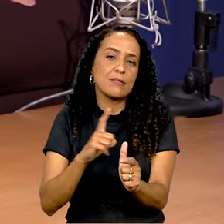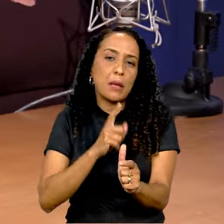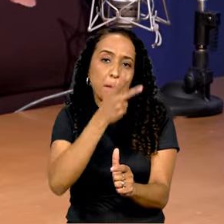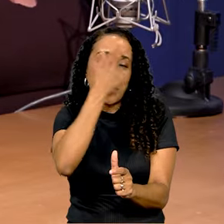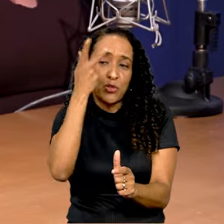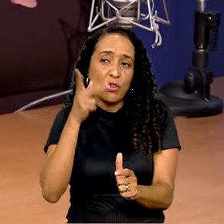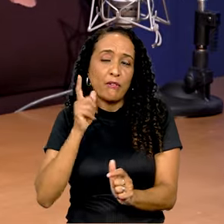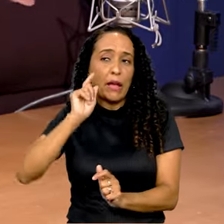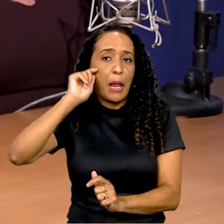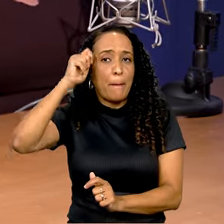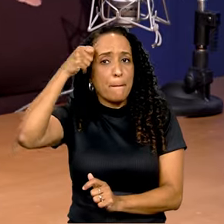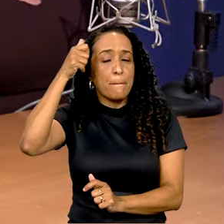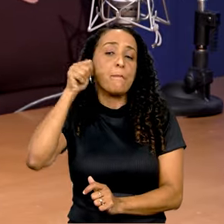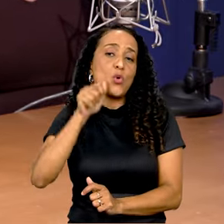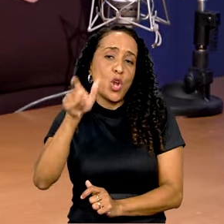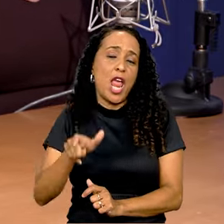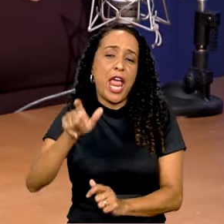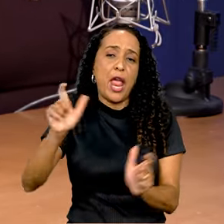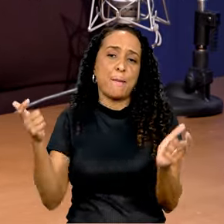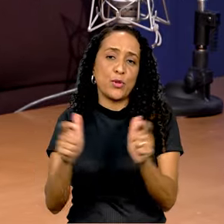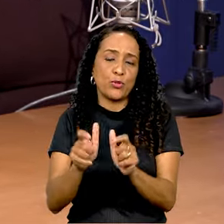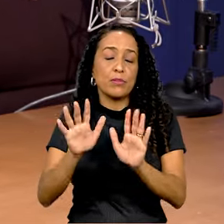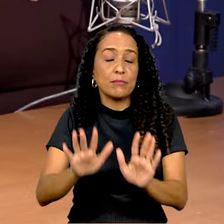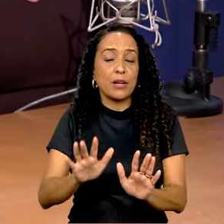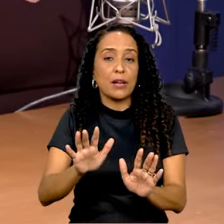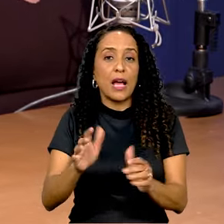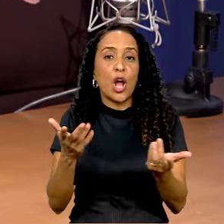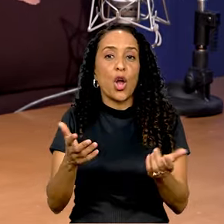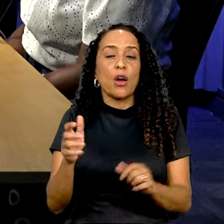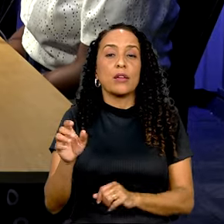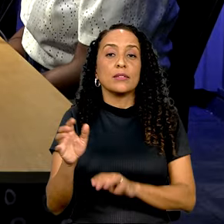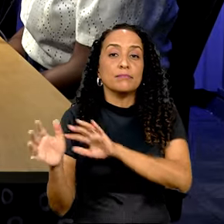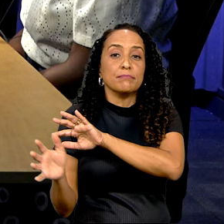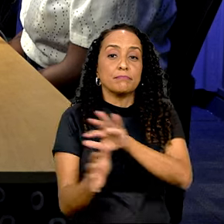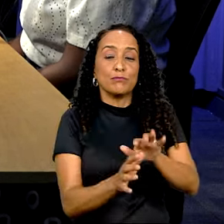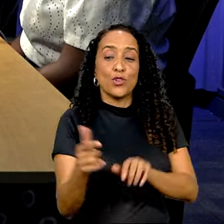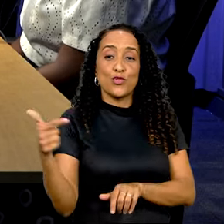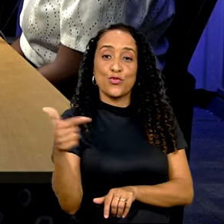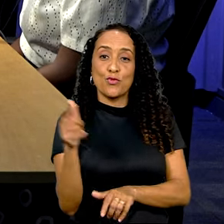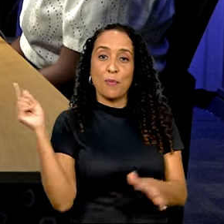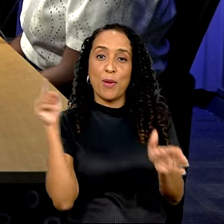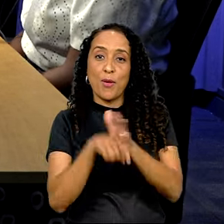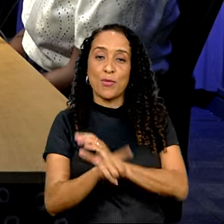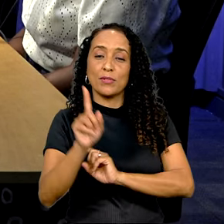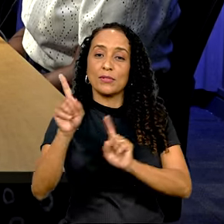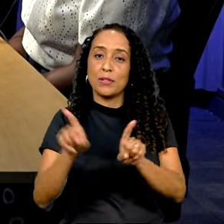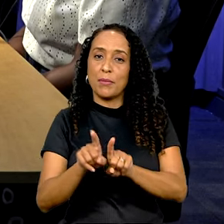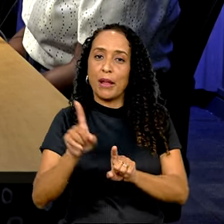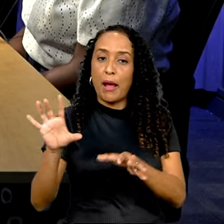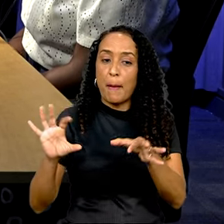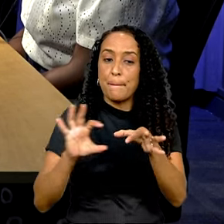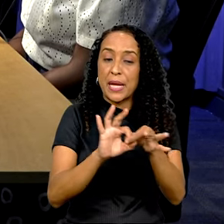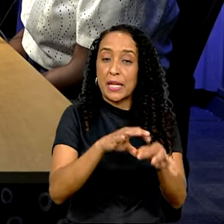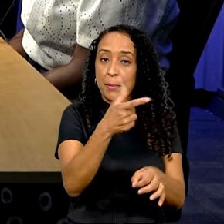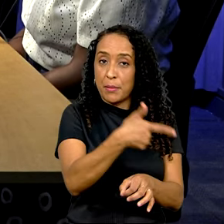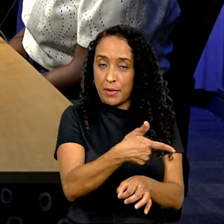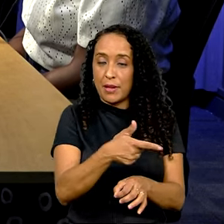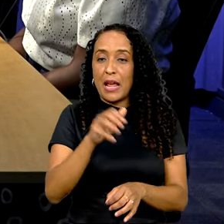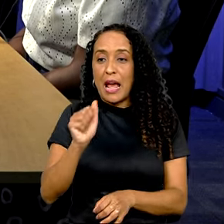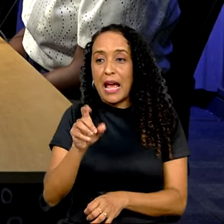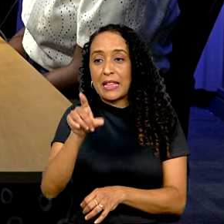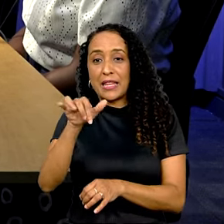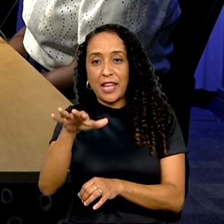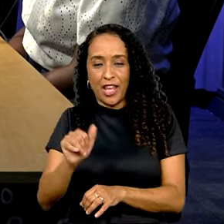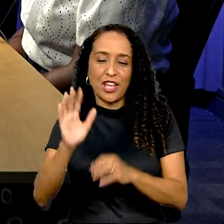gente que chama mulher de minoria não é e eu já parto pra nossa segunda pergunta que é muito ligada a essa primeira Adriana já